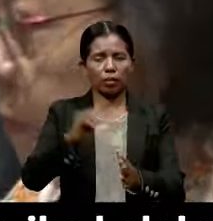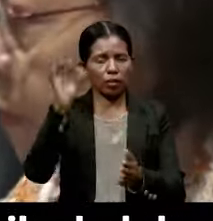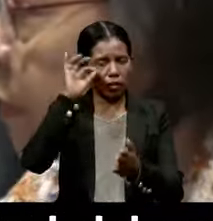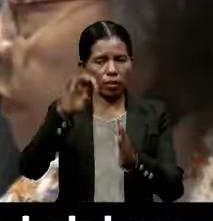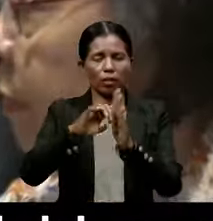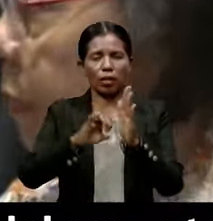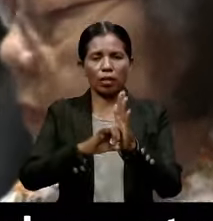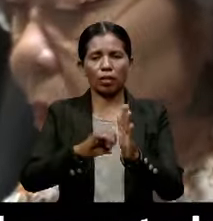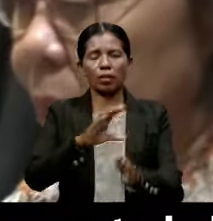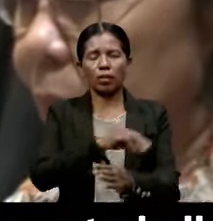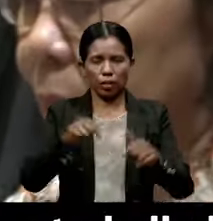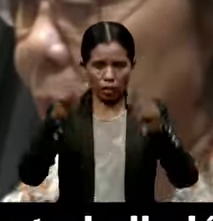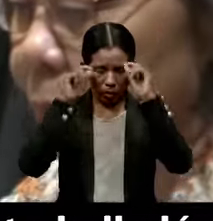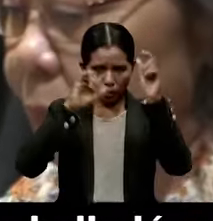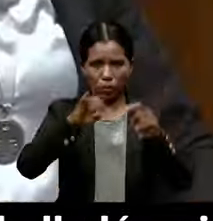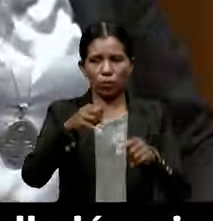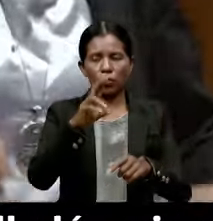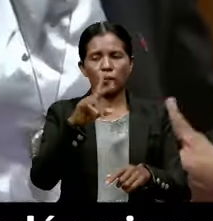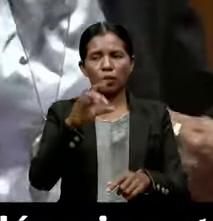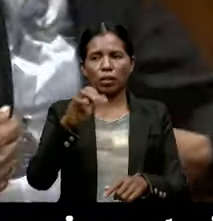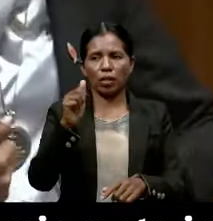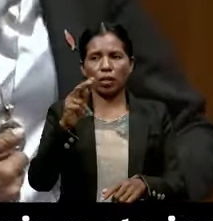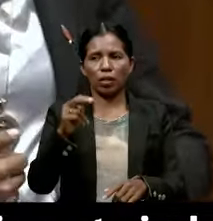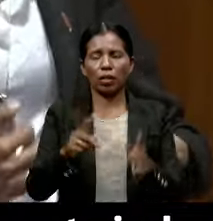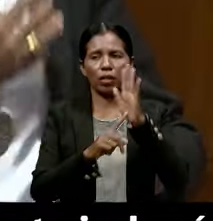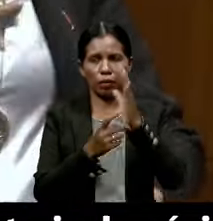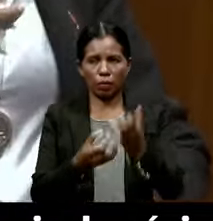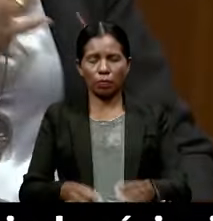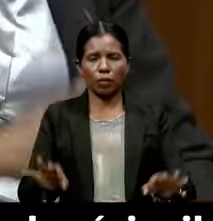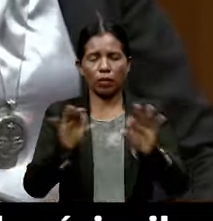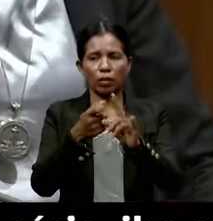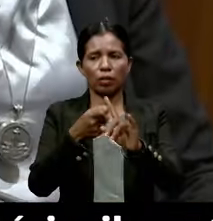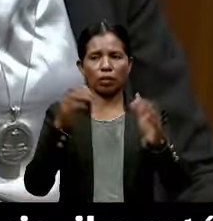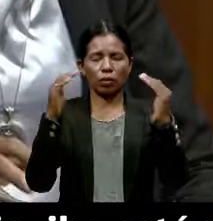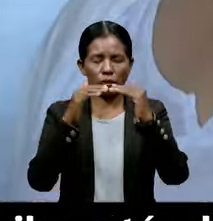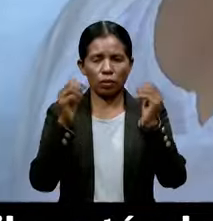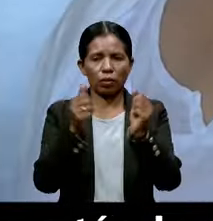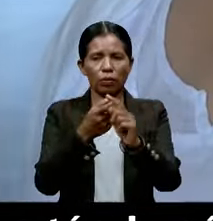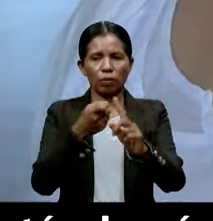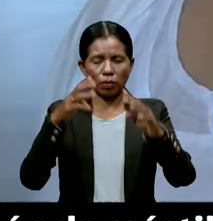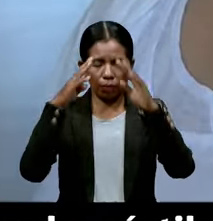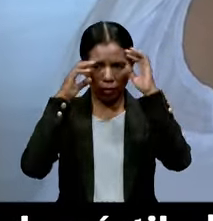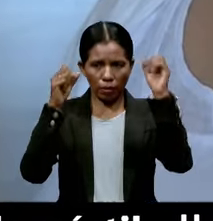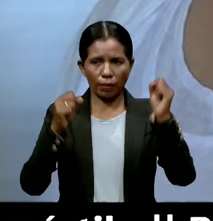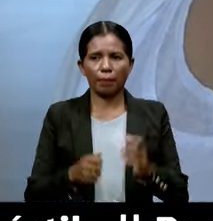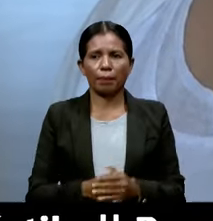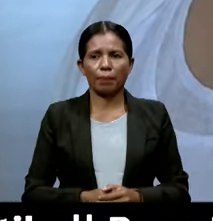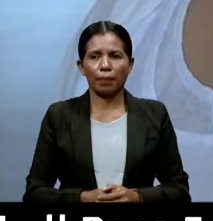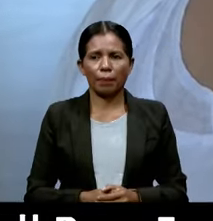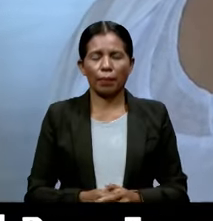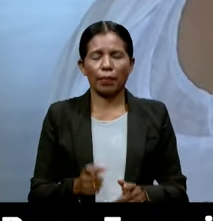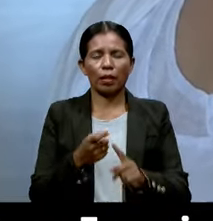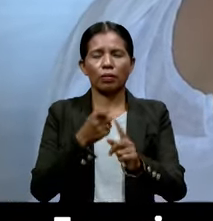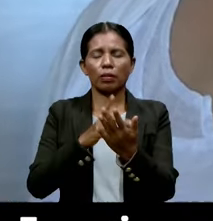Protestante e Timor-Leste, Juliana Temporaja, a tua importância usi encontro com o presidente da República. Usi